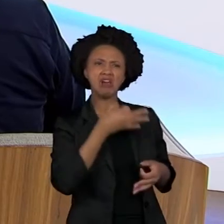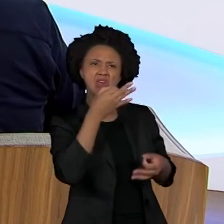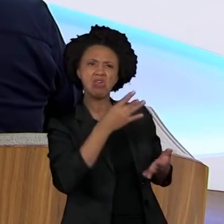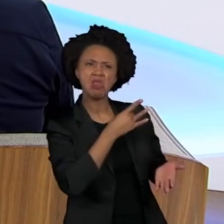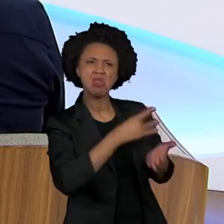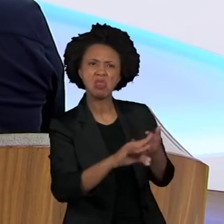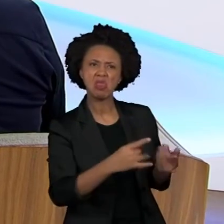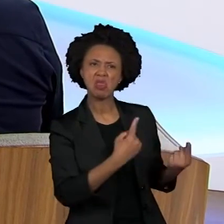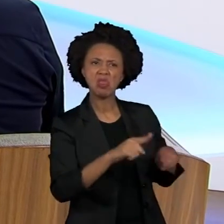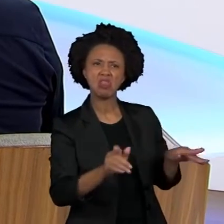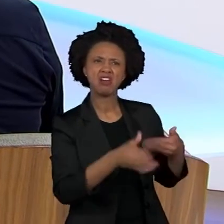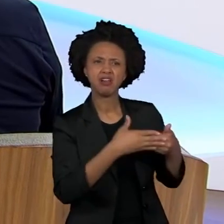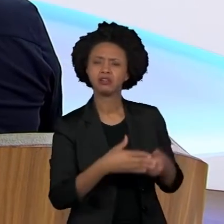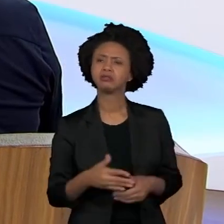dificultar o nosso fundamento